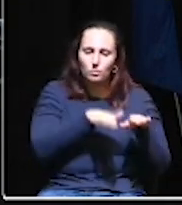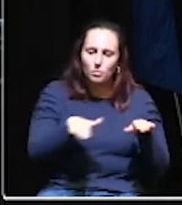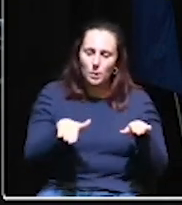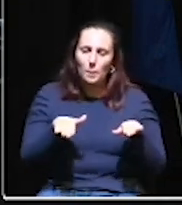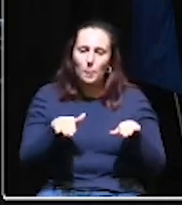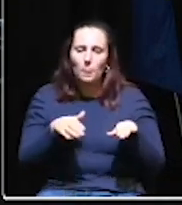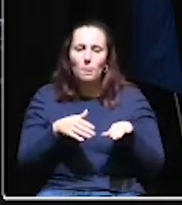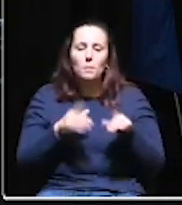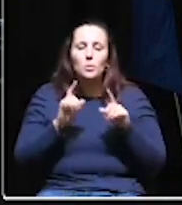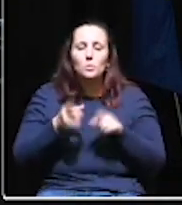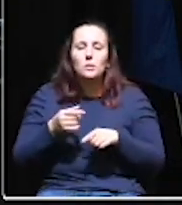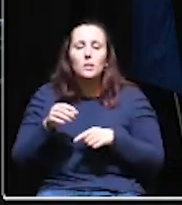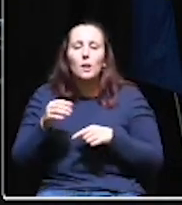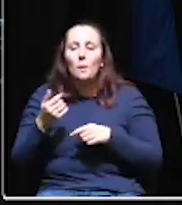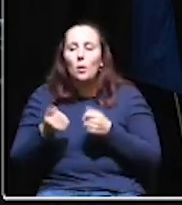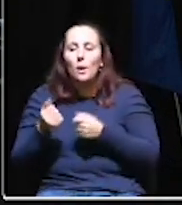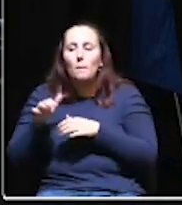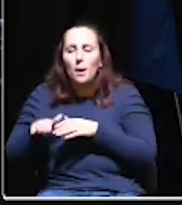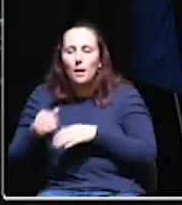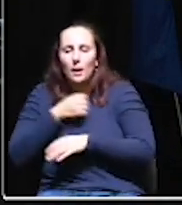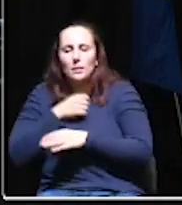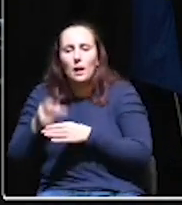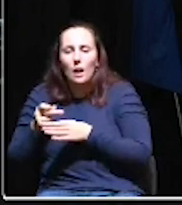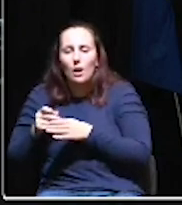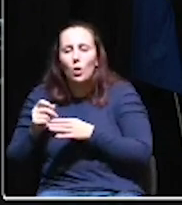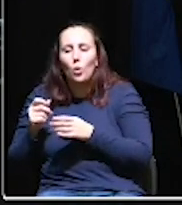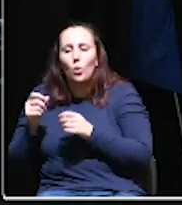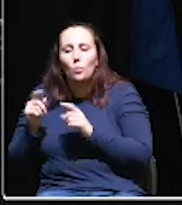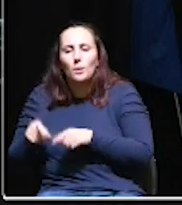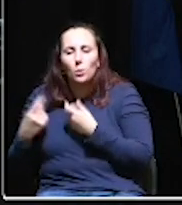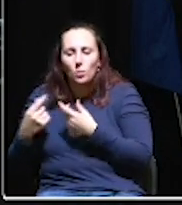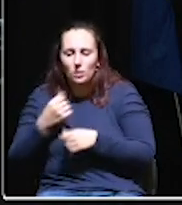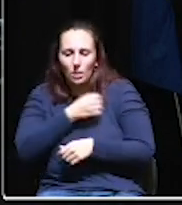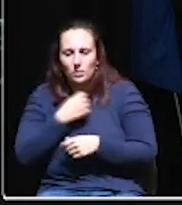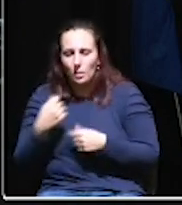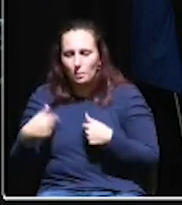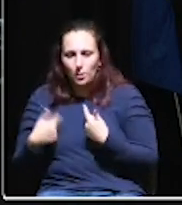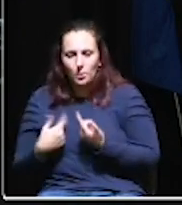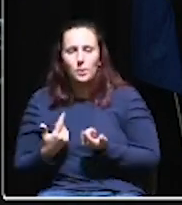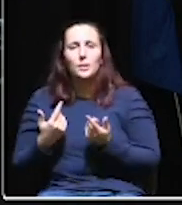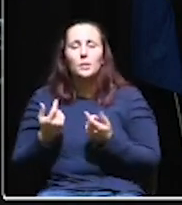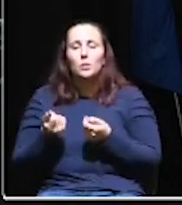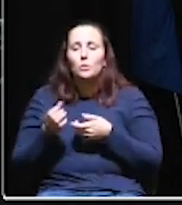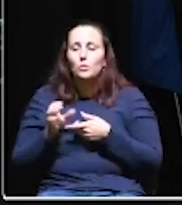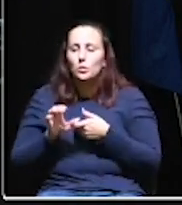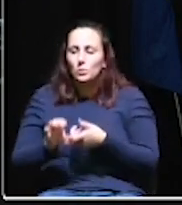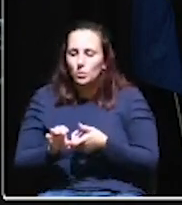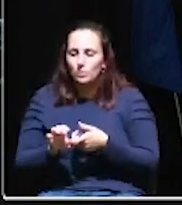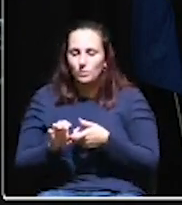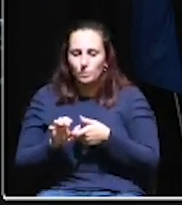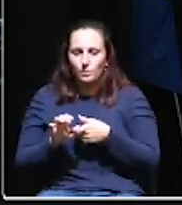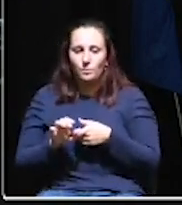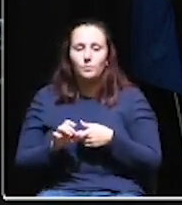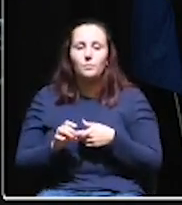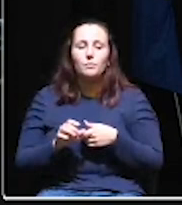porta de casa e daí ser tão importante uma política que pense os transportes coletivos da Grande Lisboa e um investimento forte nos transportes